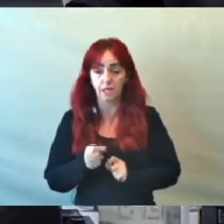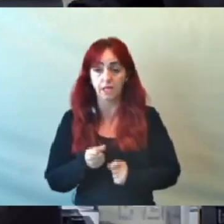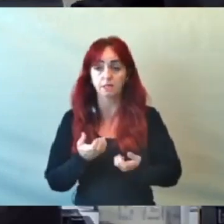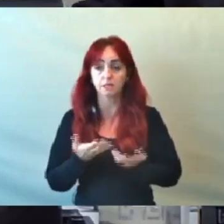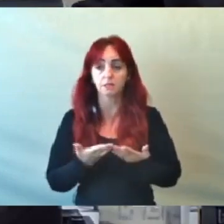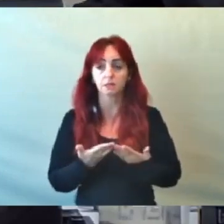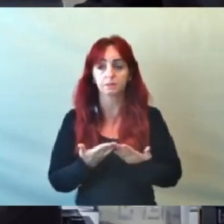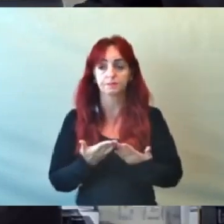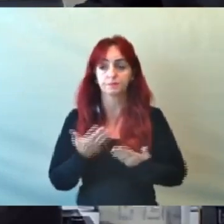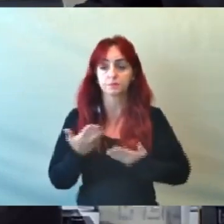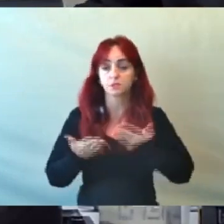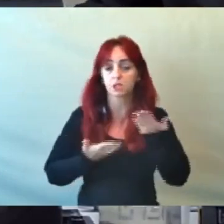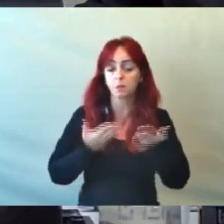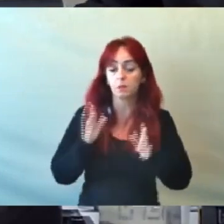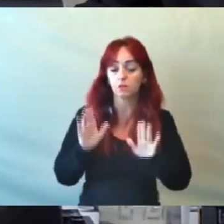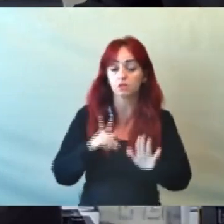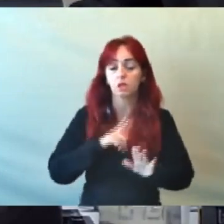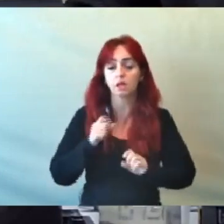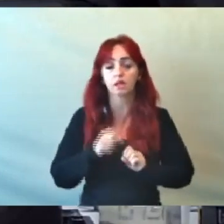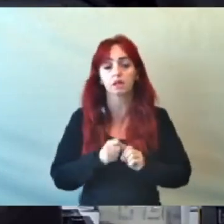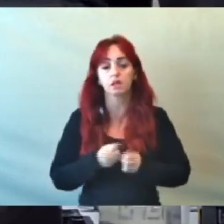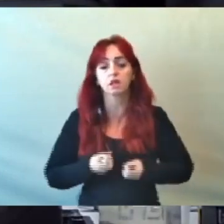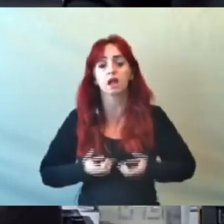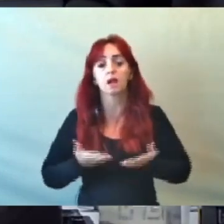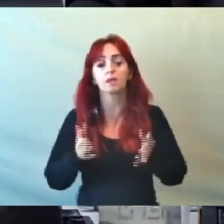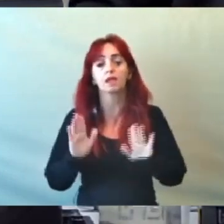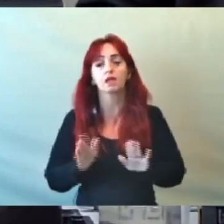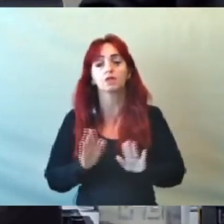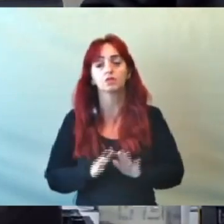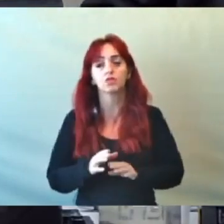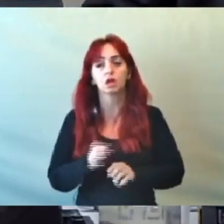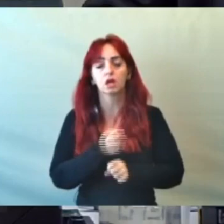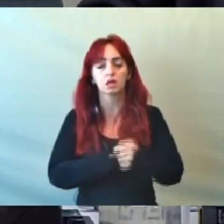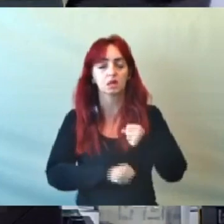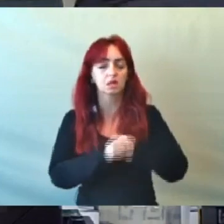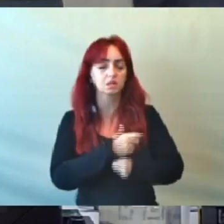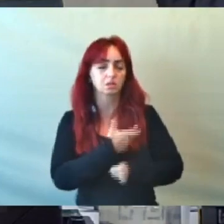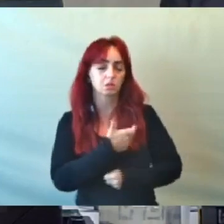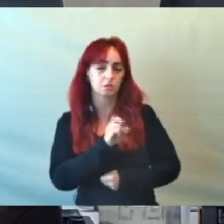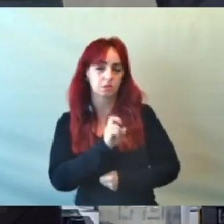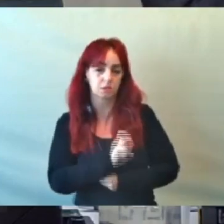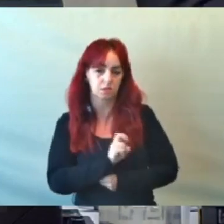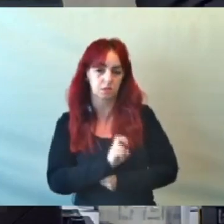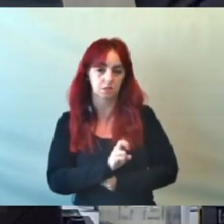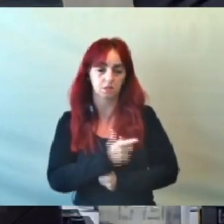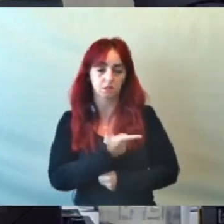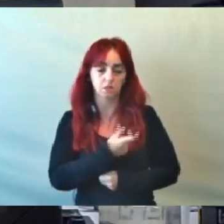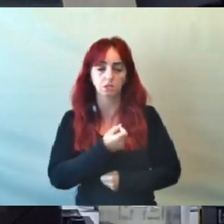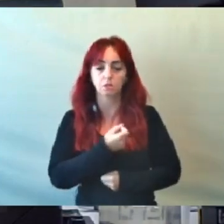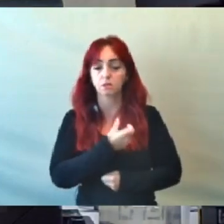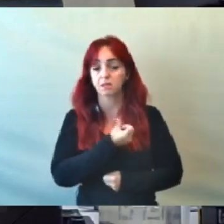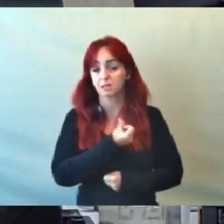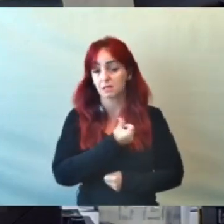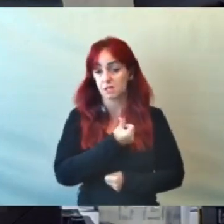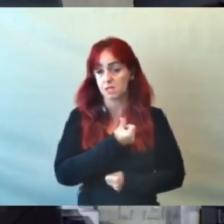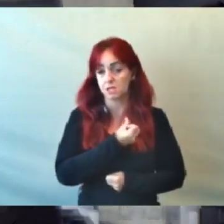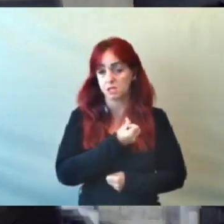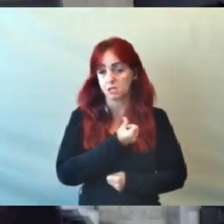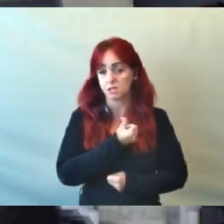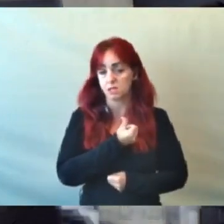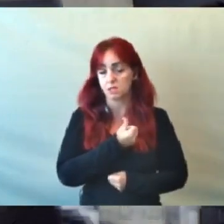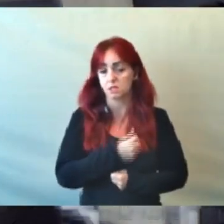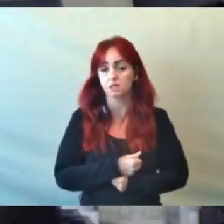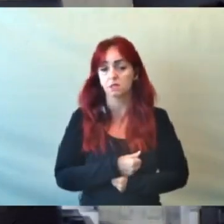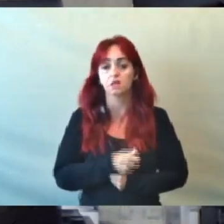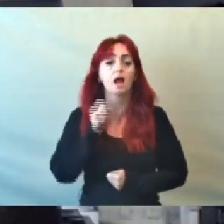aplicada na Pampulha há algum tempo, desde 2015. 2016. Abril de 2016. O contrato 2015,